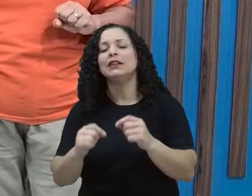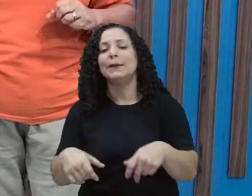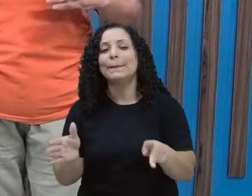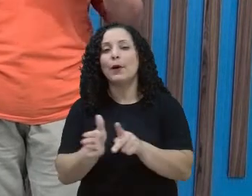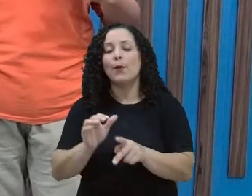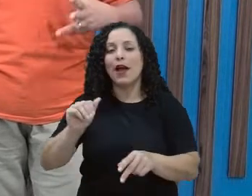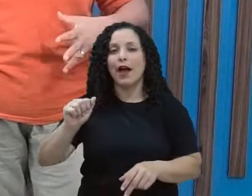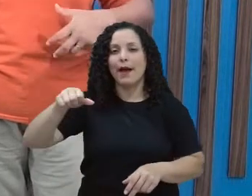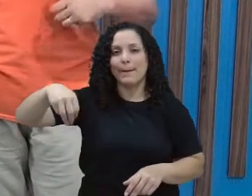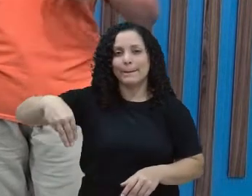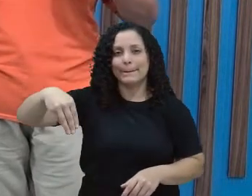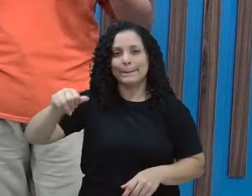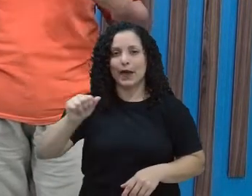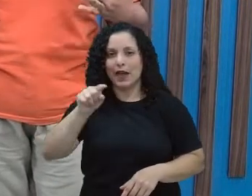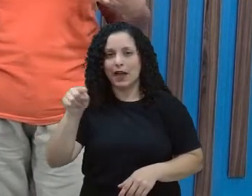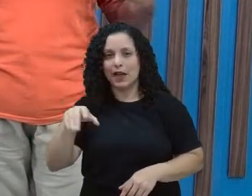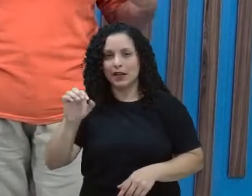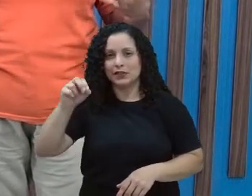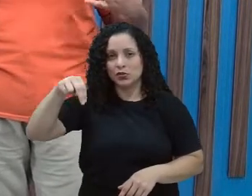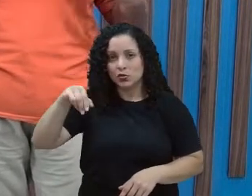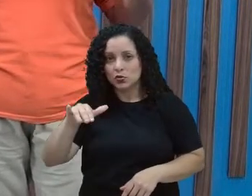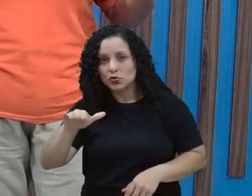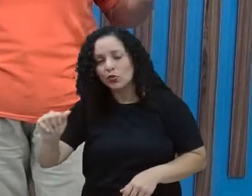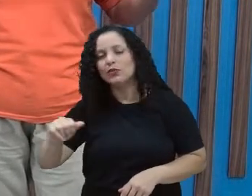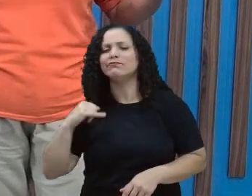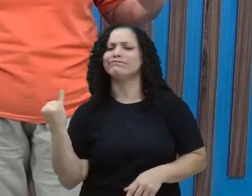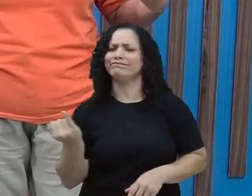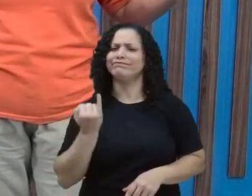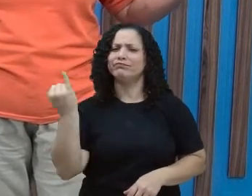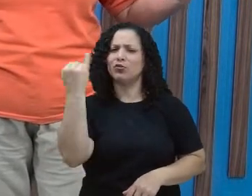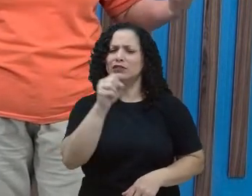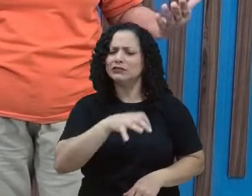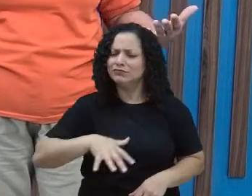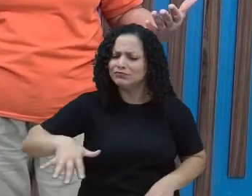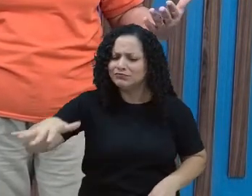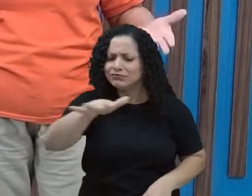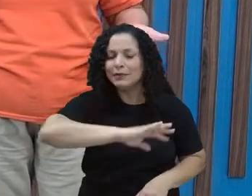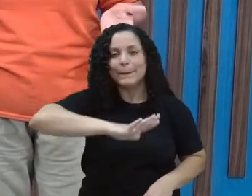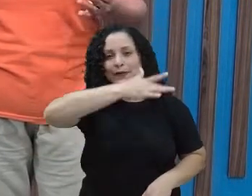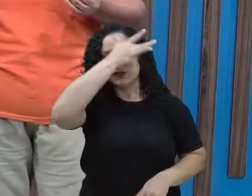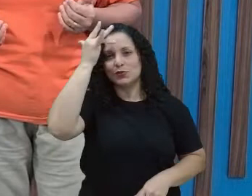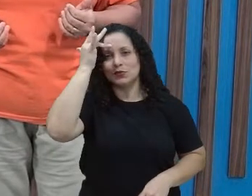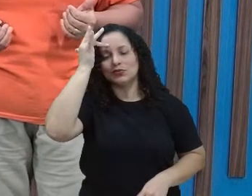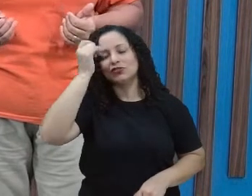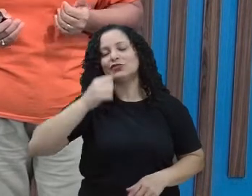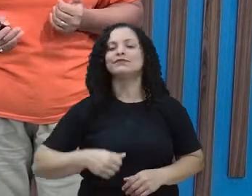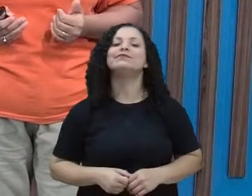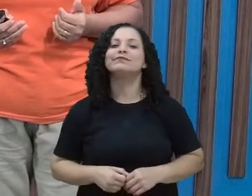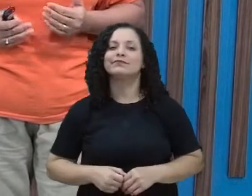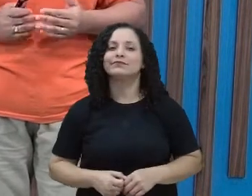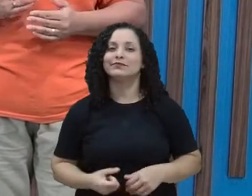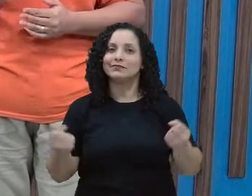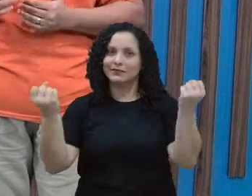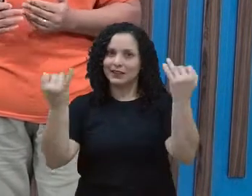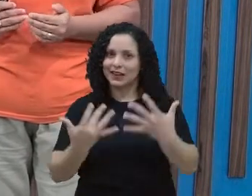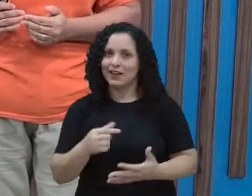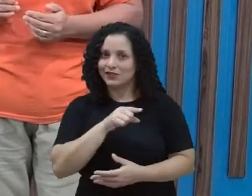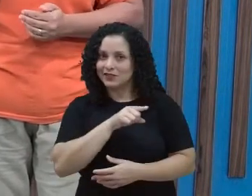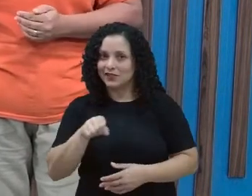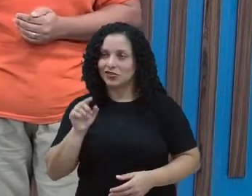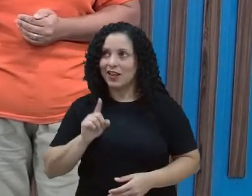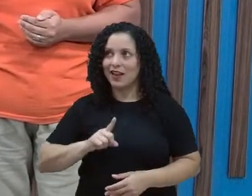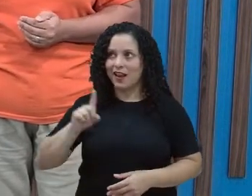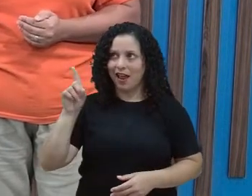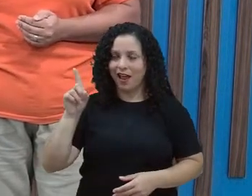Amazônia, que é um bioma muito importante para todas as pessoas do mundo. Eu falei para vocês no início que lá também